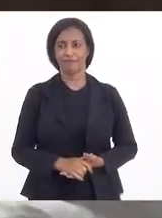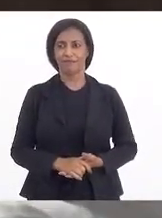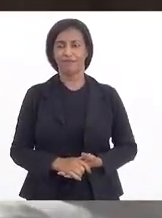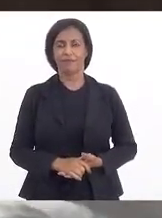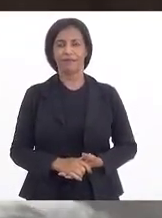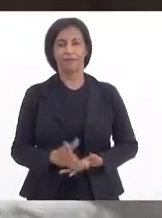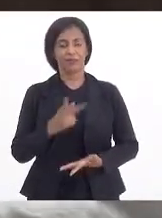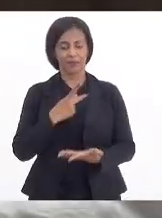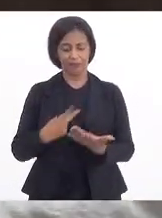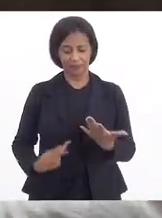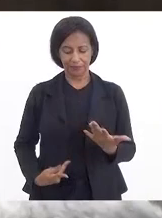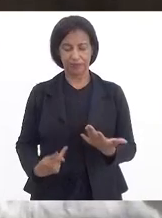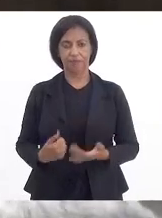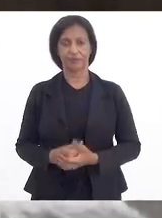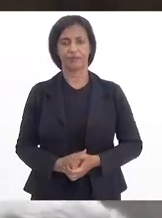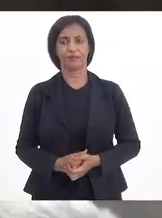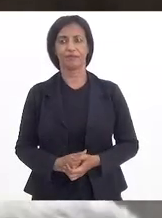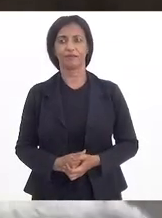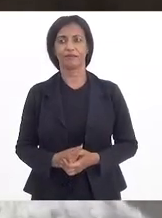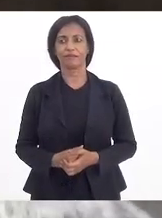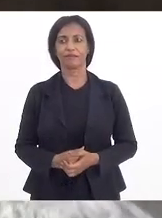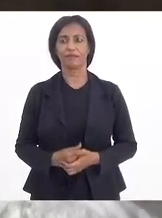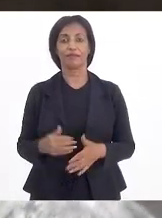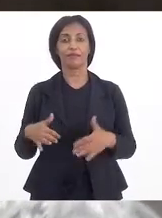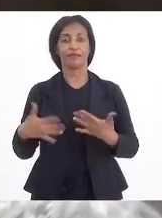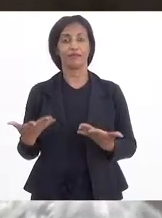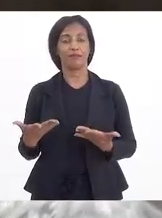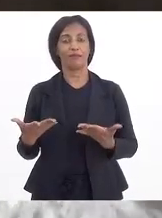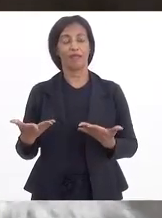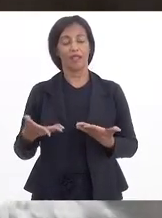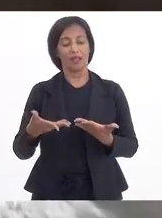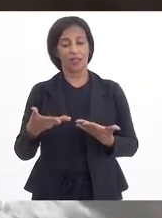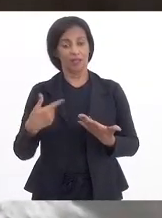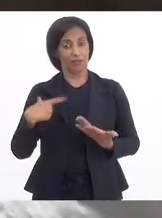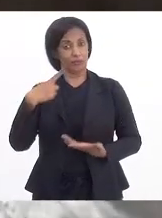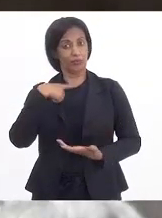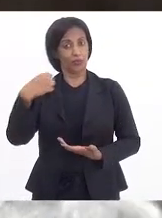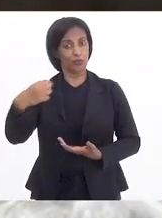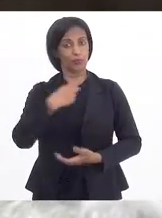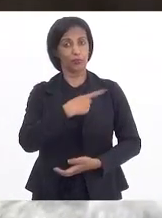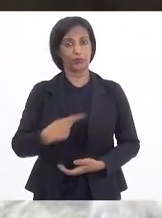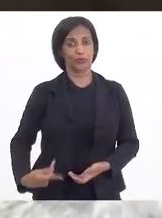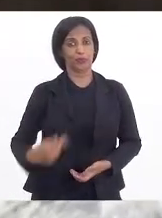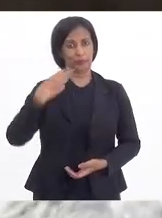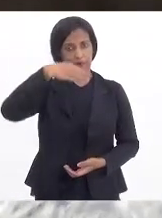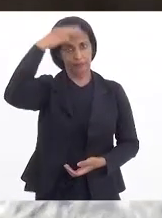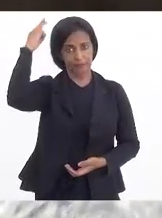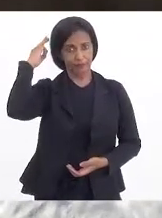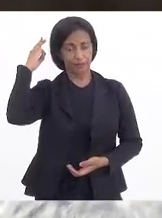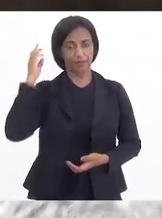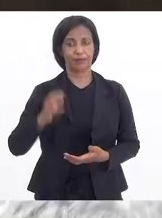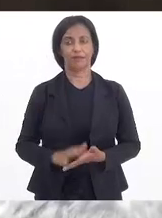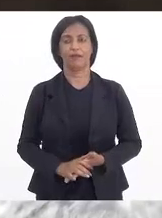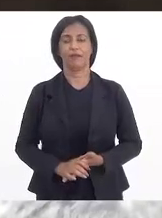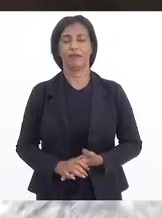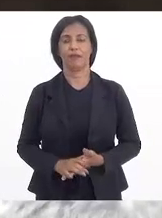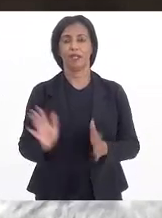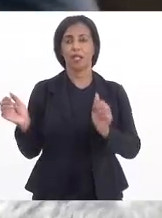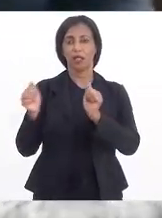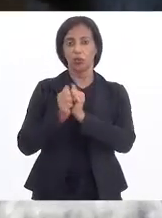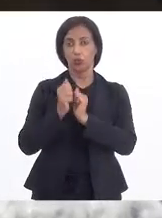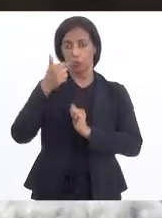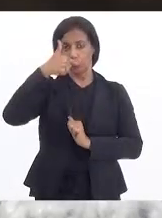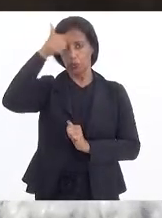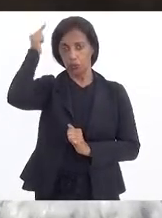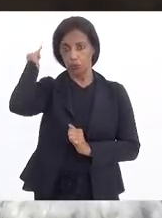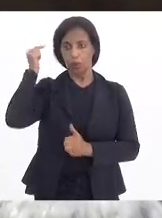o senhor presidente então designado aqui pelo presidente Márcio Pacheco e junto